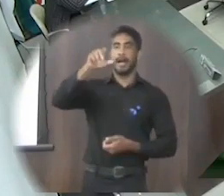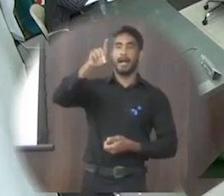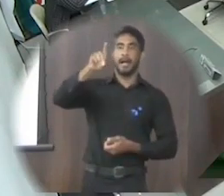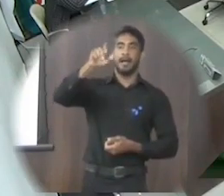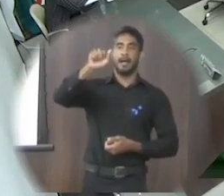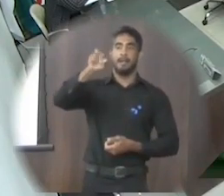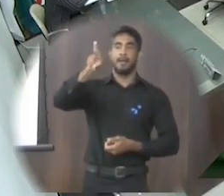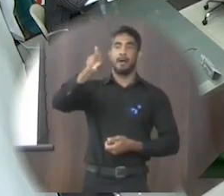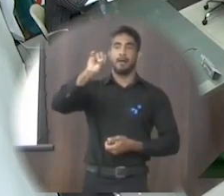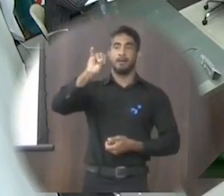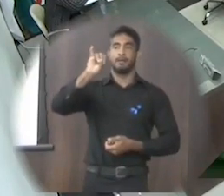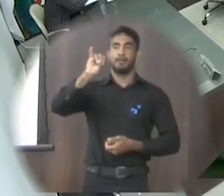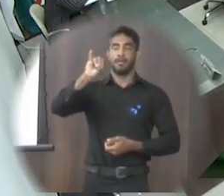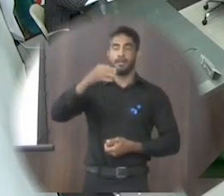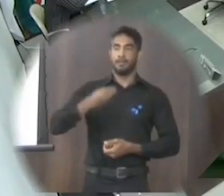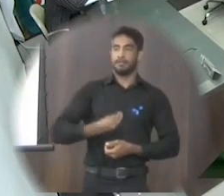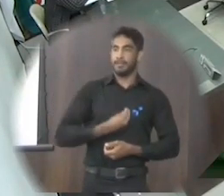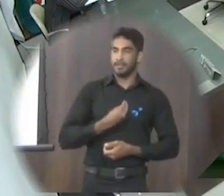Soares Cordeiro.